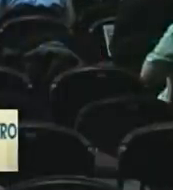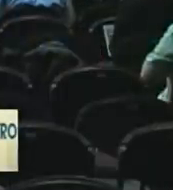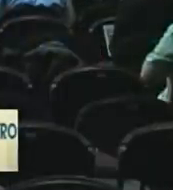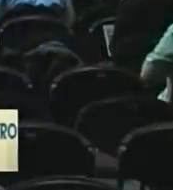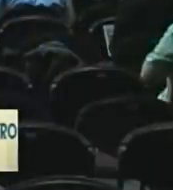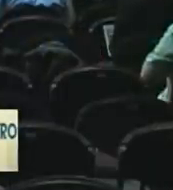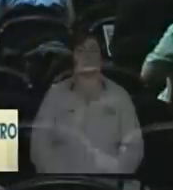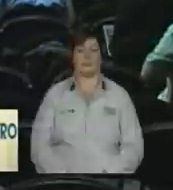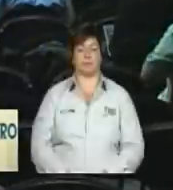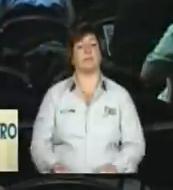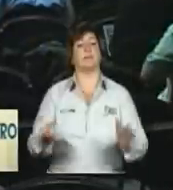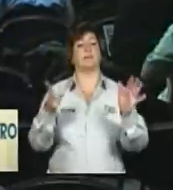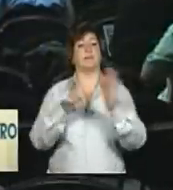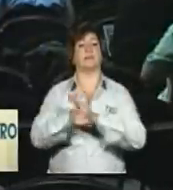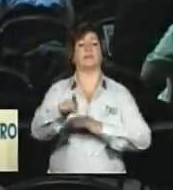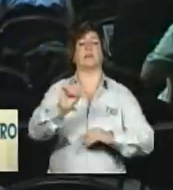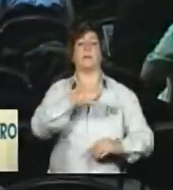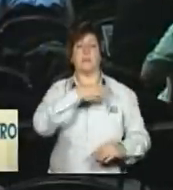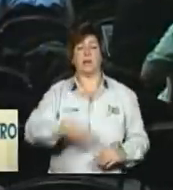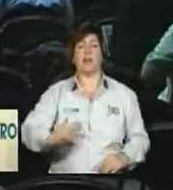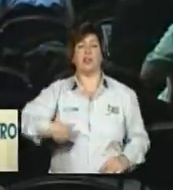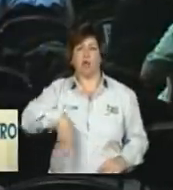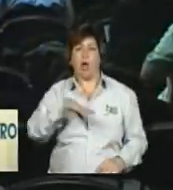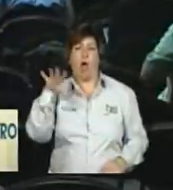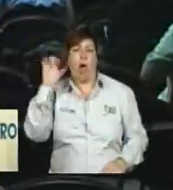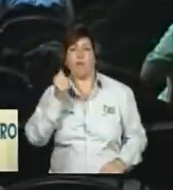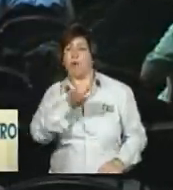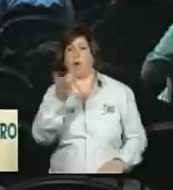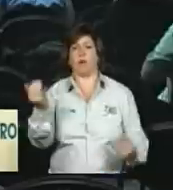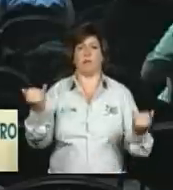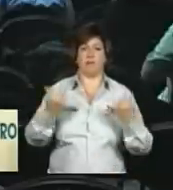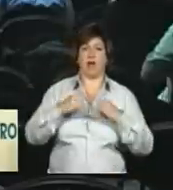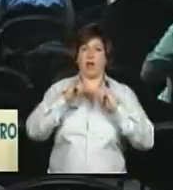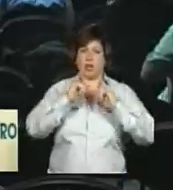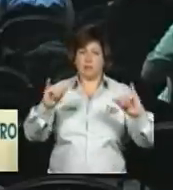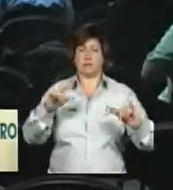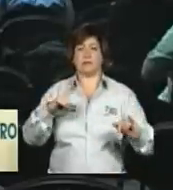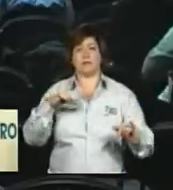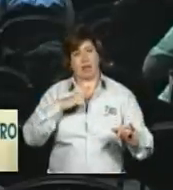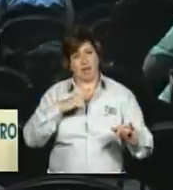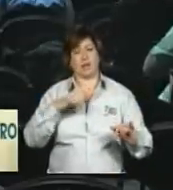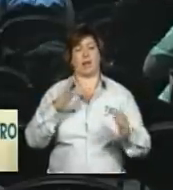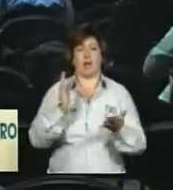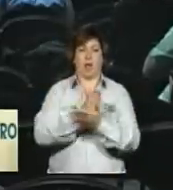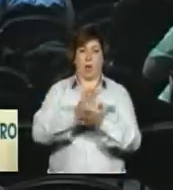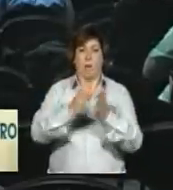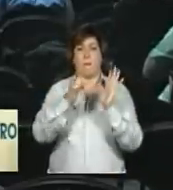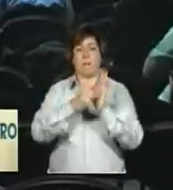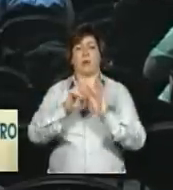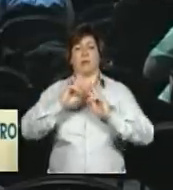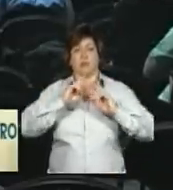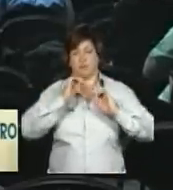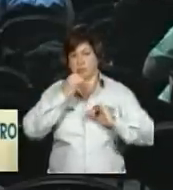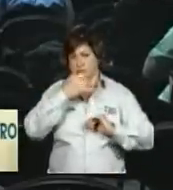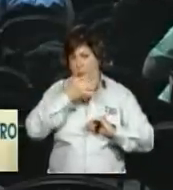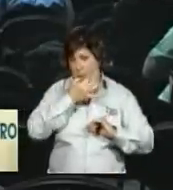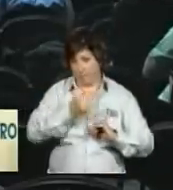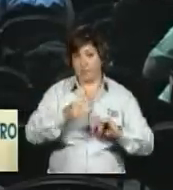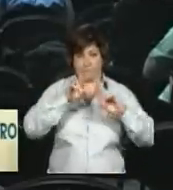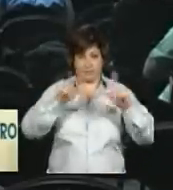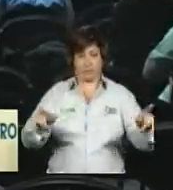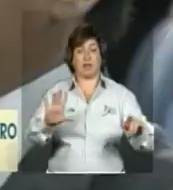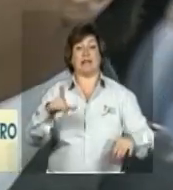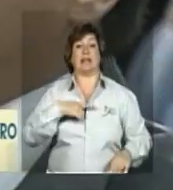Ministro, a gente tem ouvido notícias de que, embora haja ainda muitos pontos de discordância, disse que o documento tem 38%